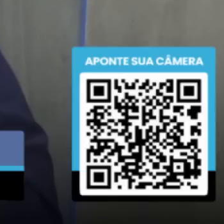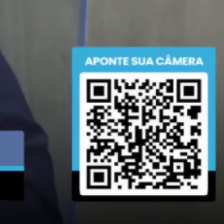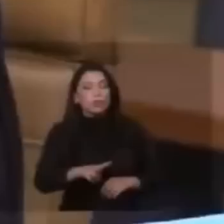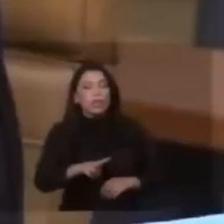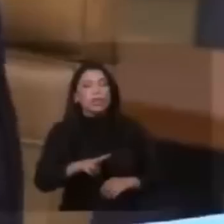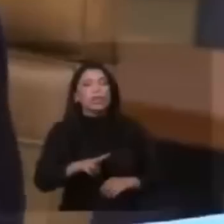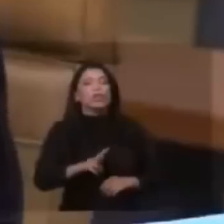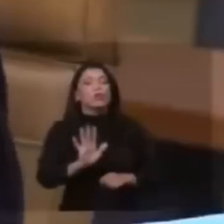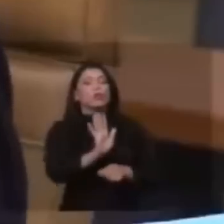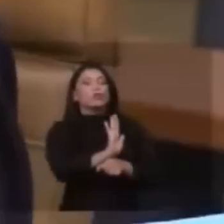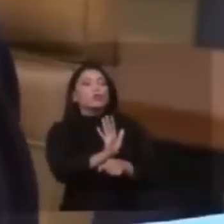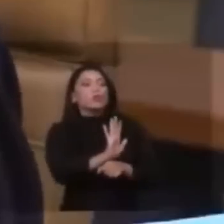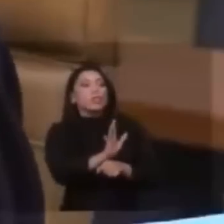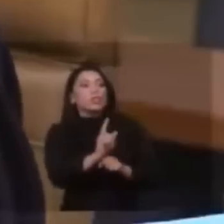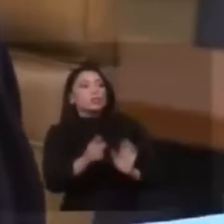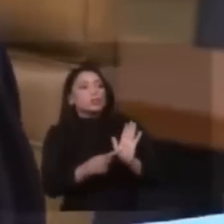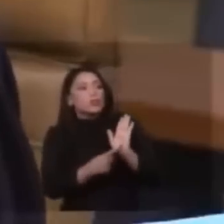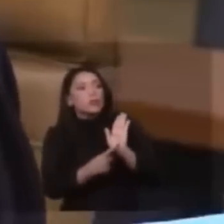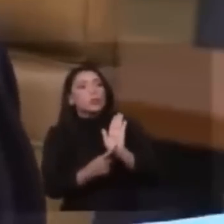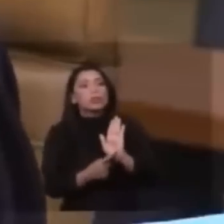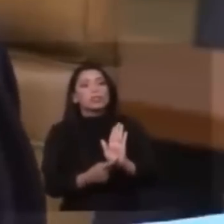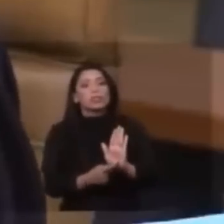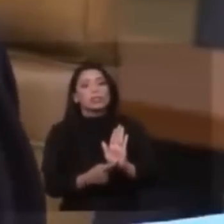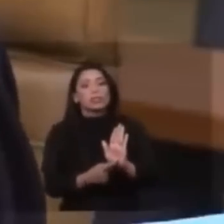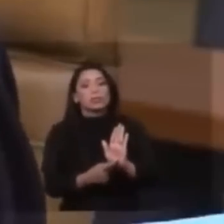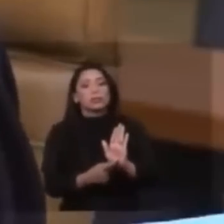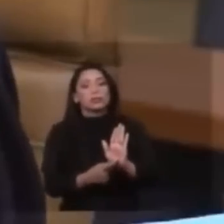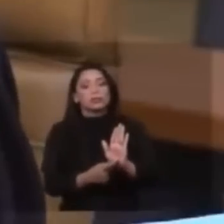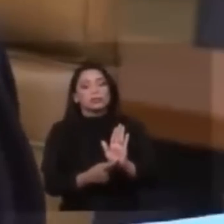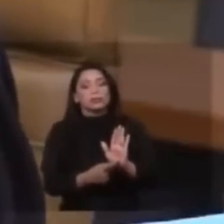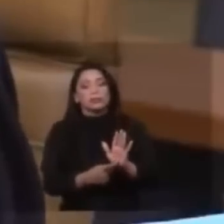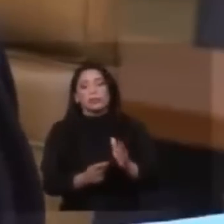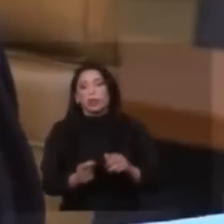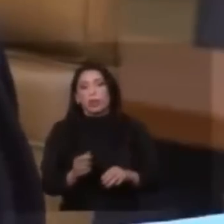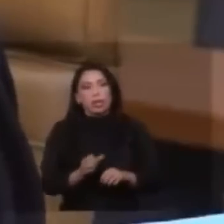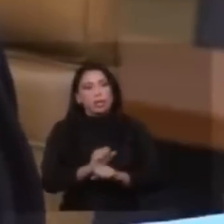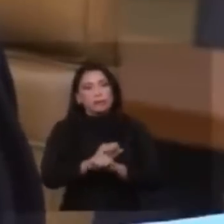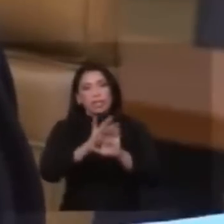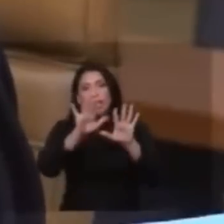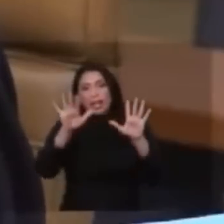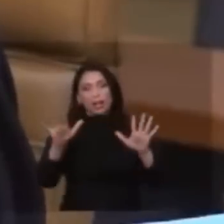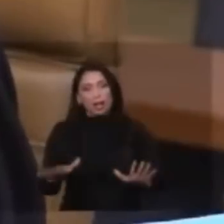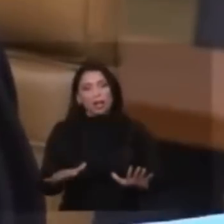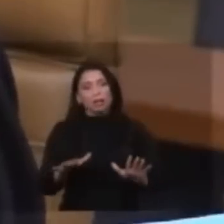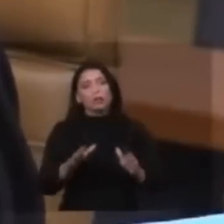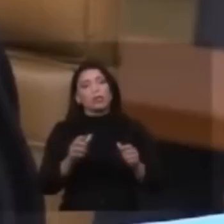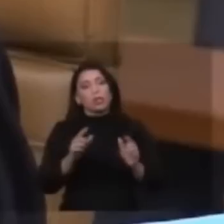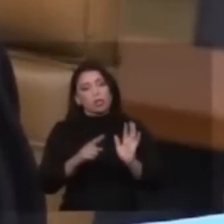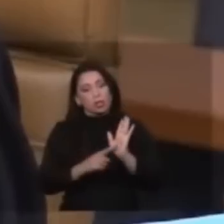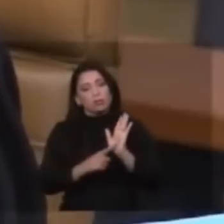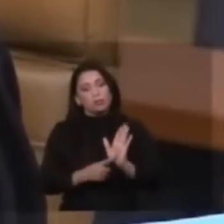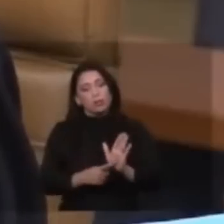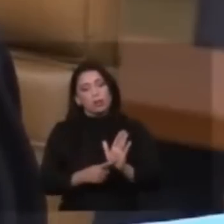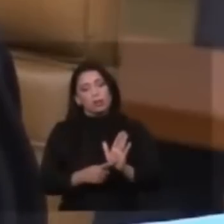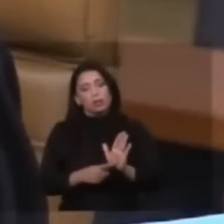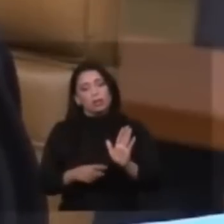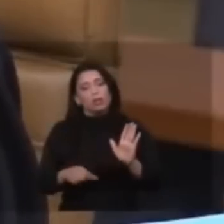também as imagens demonstram melhor é que as palavras da natureza do crime multitudinário